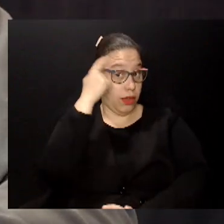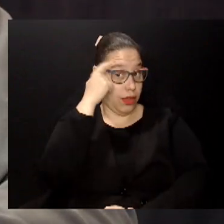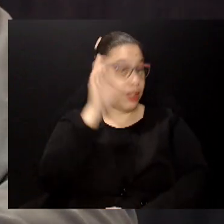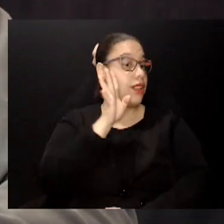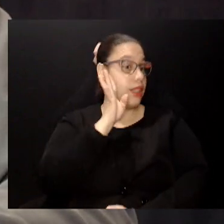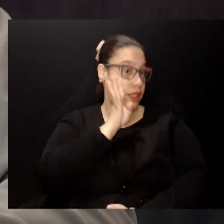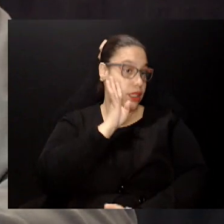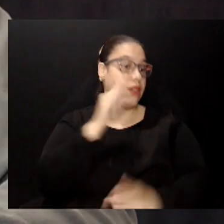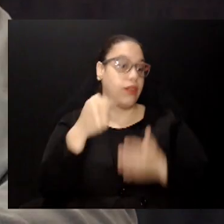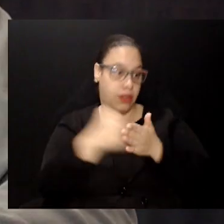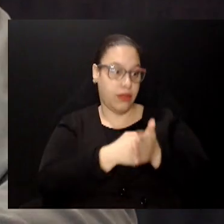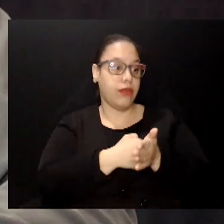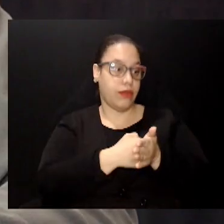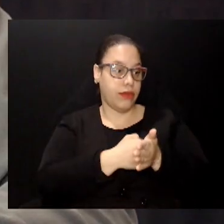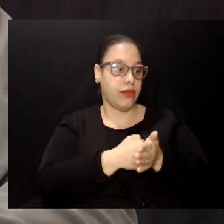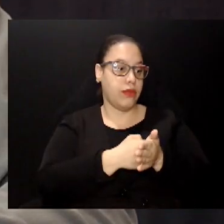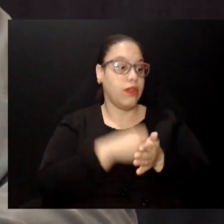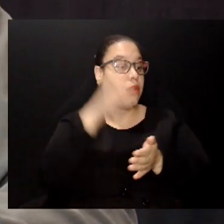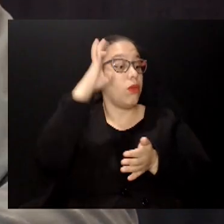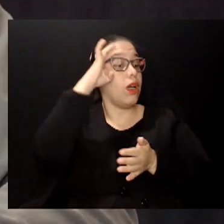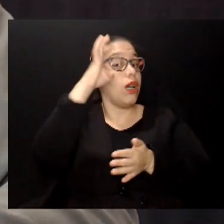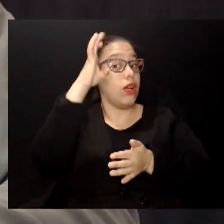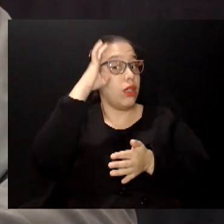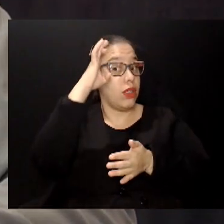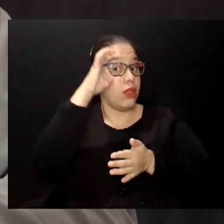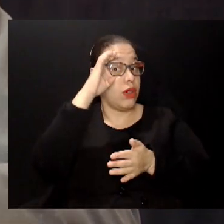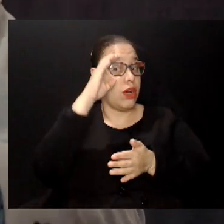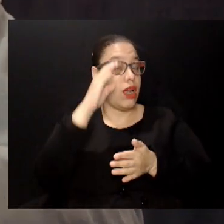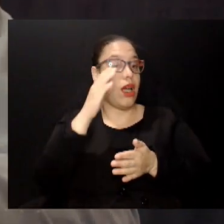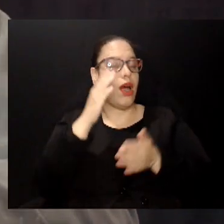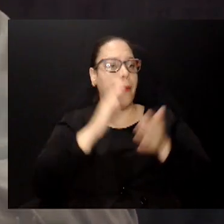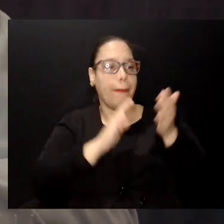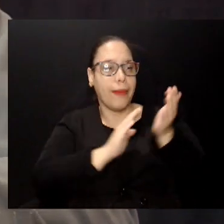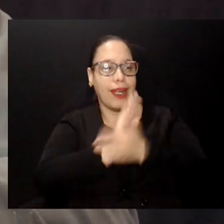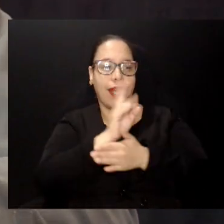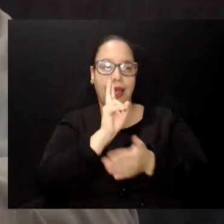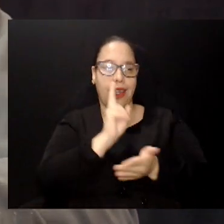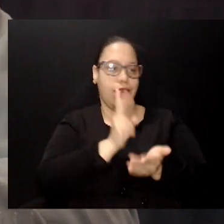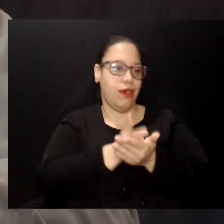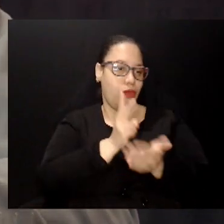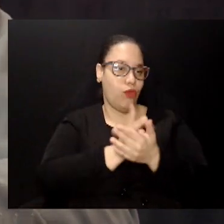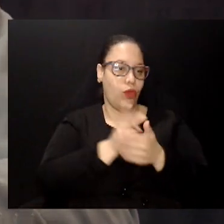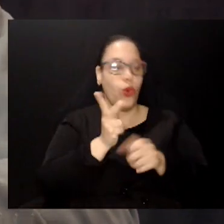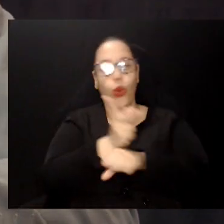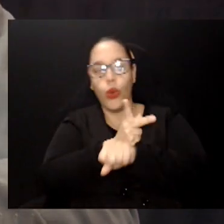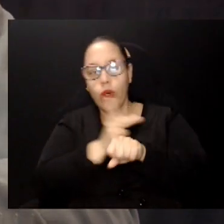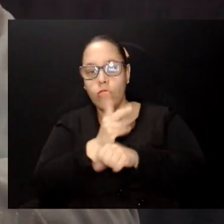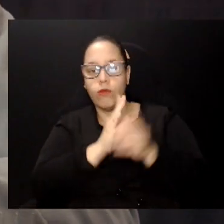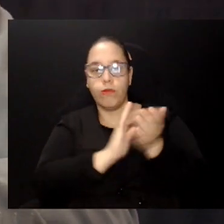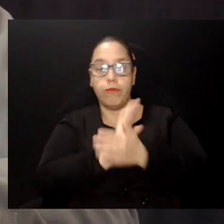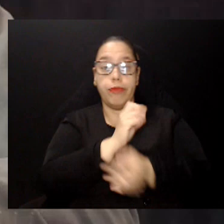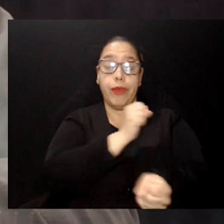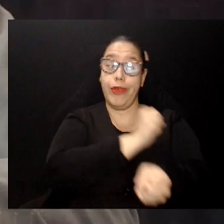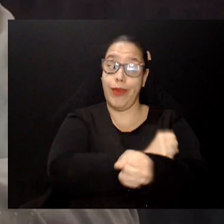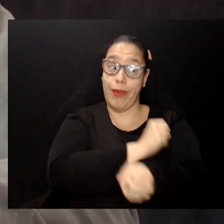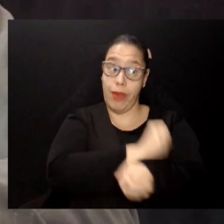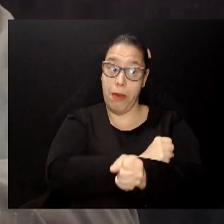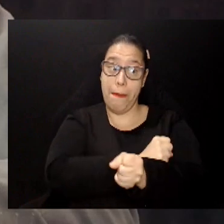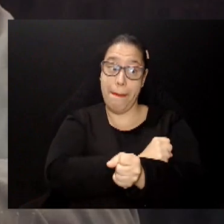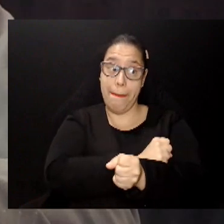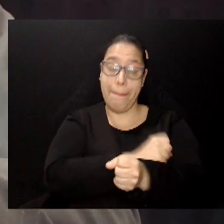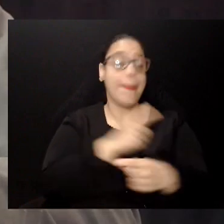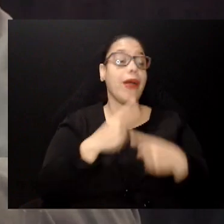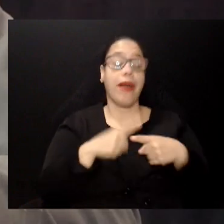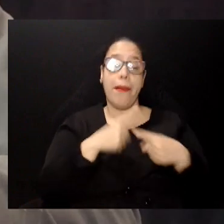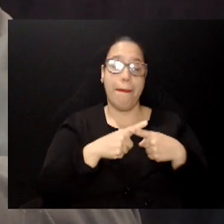Então, imagina que autoaprovação, você buscar uma aprovação é como se fosse um vício. Por que é um vício? Porque